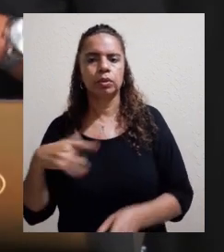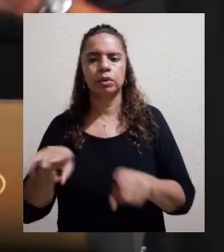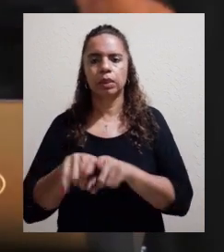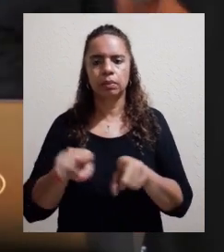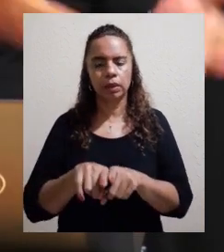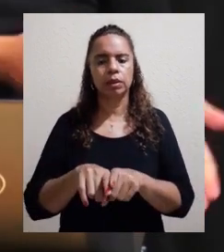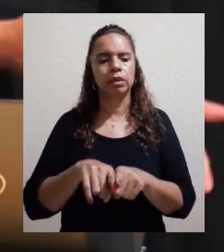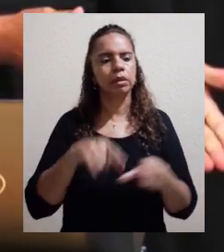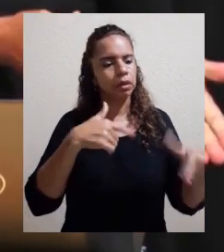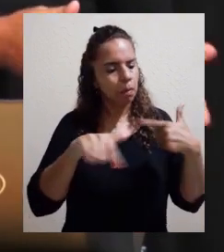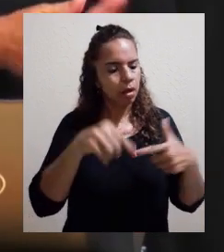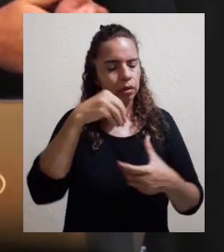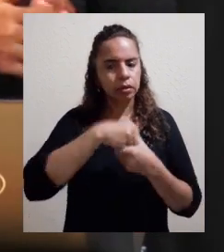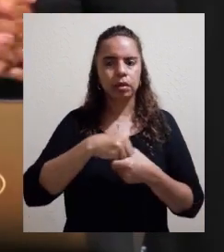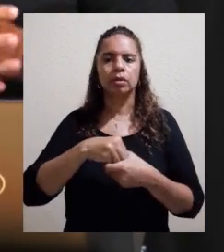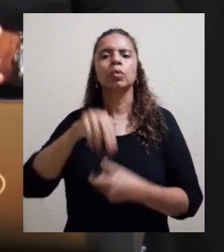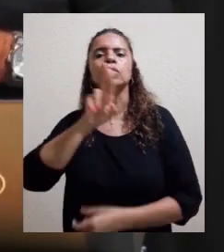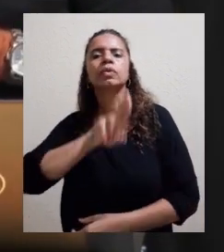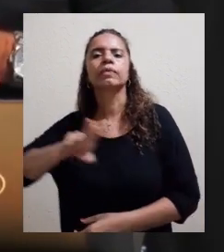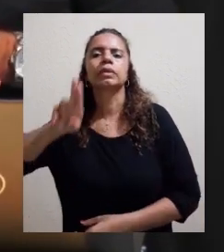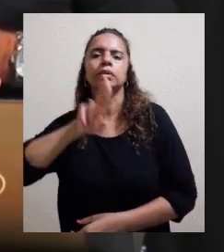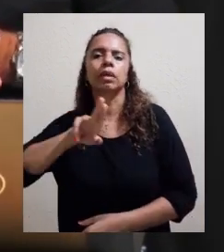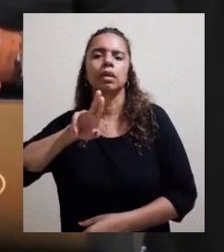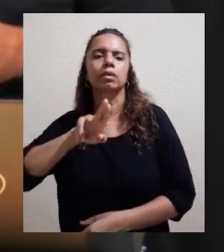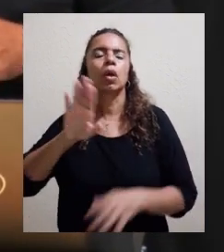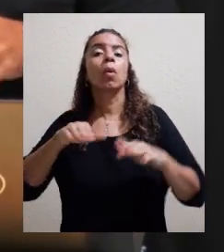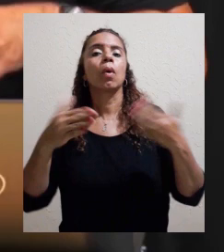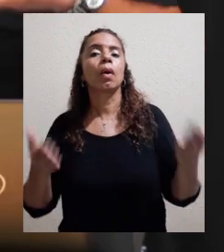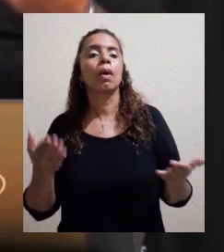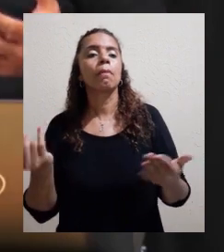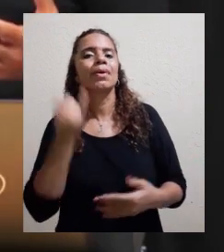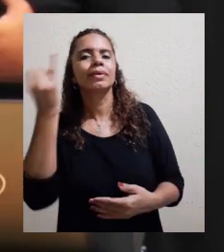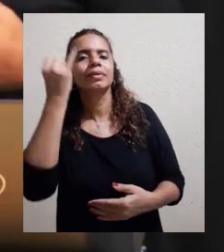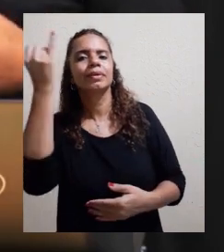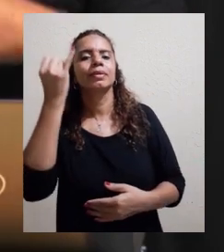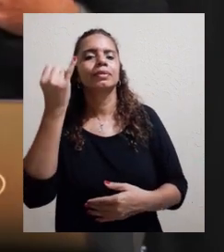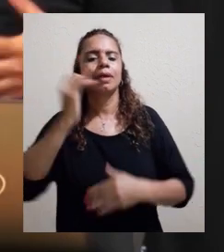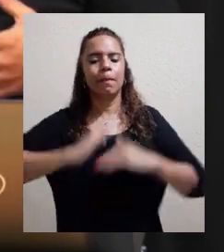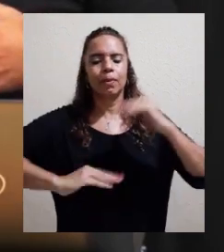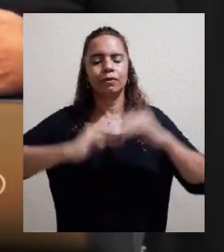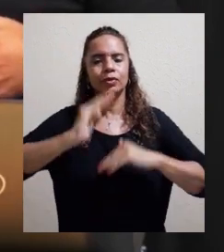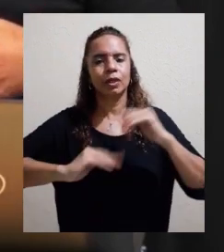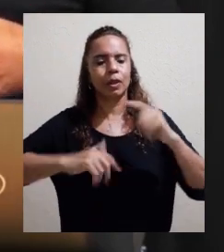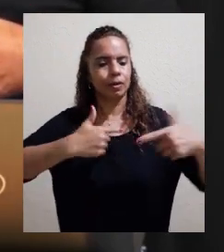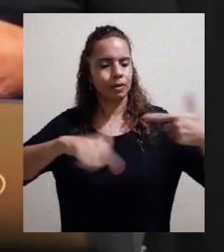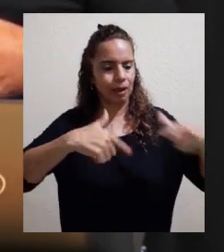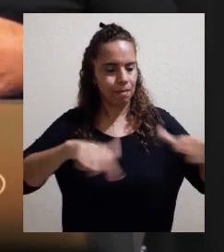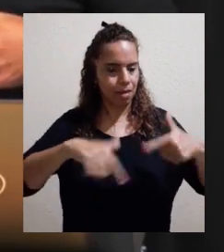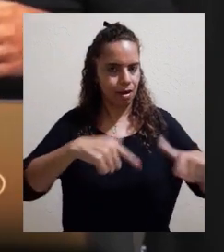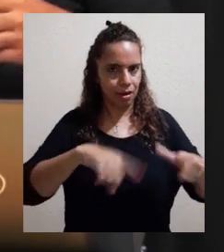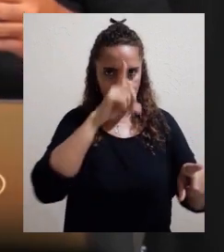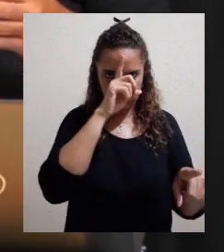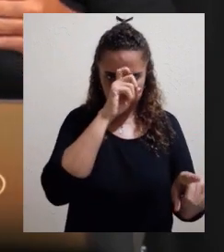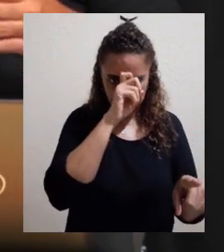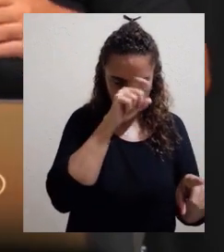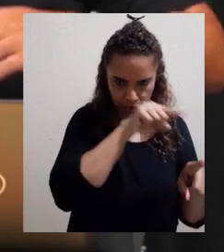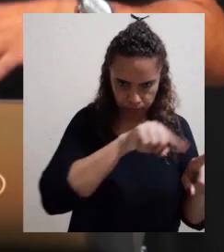de saúde, mas também trabalha na universidade, anunciar a importância desses profissionais